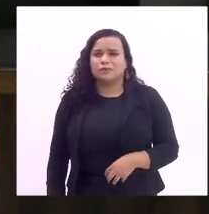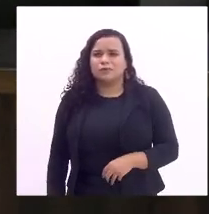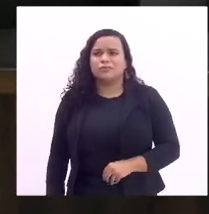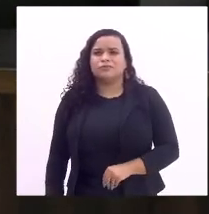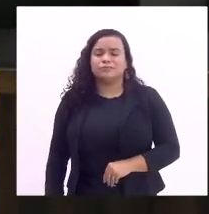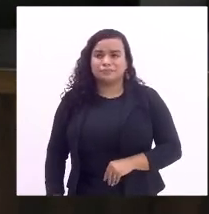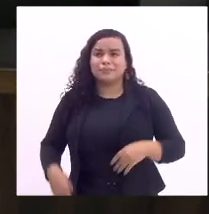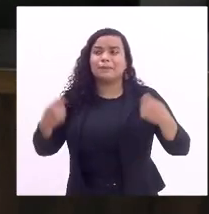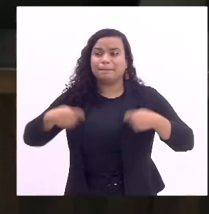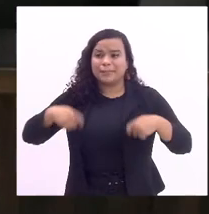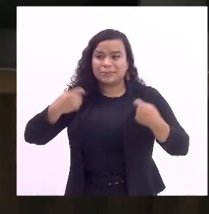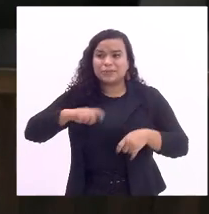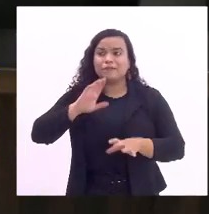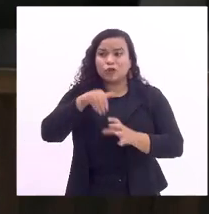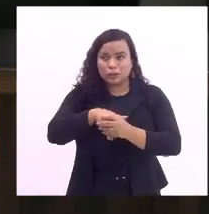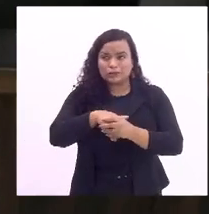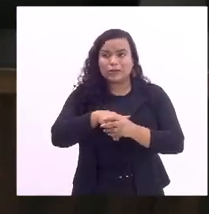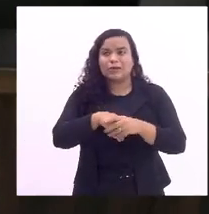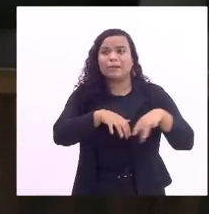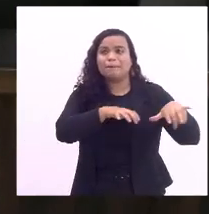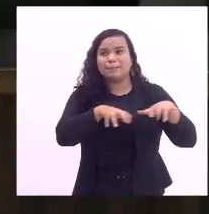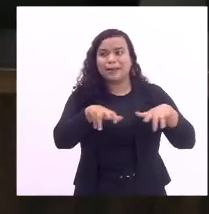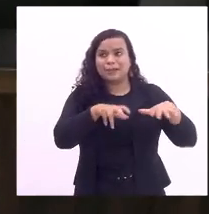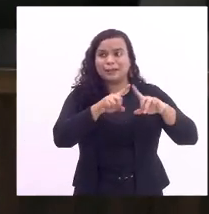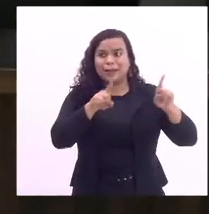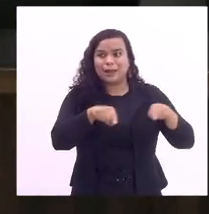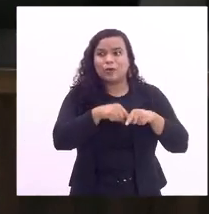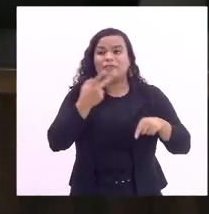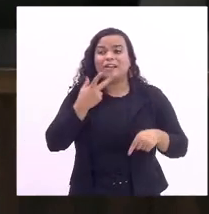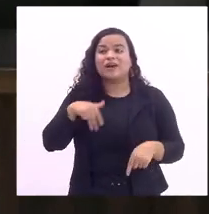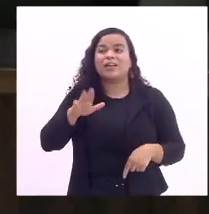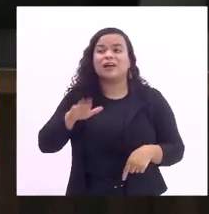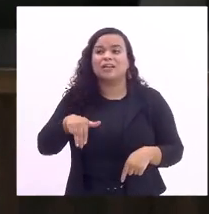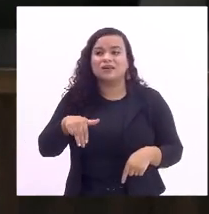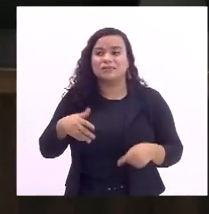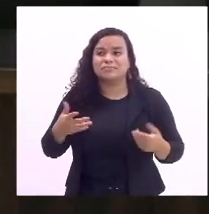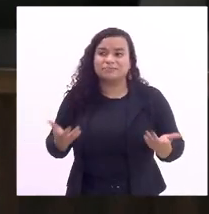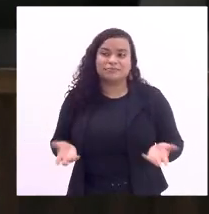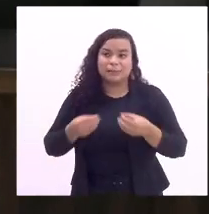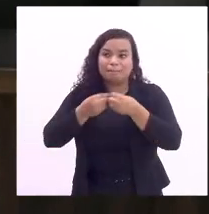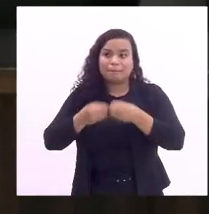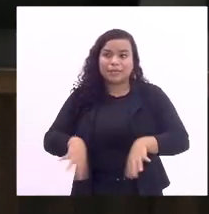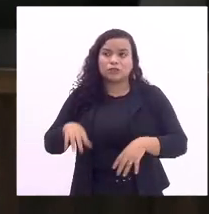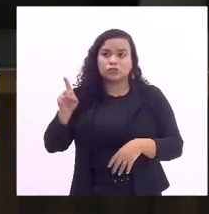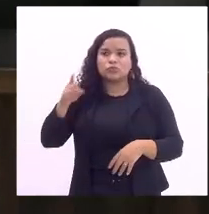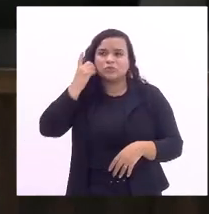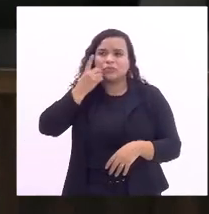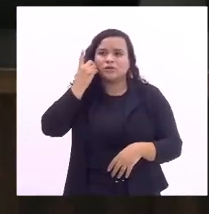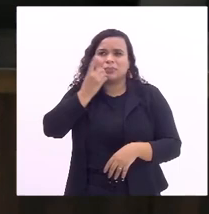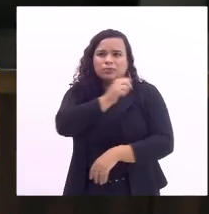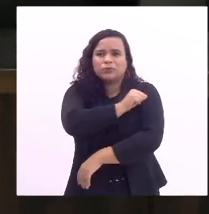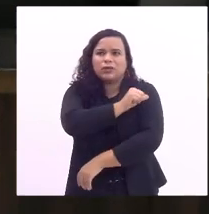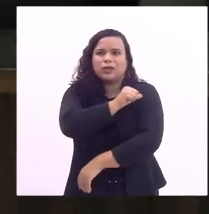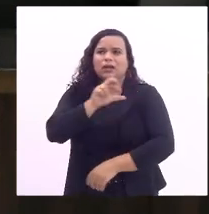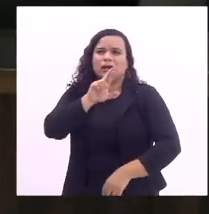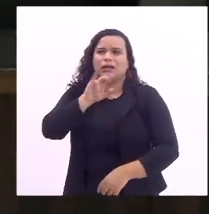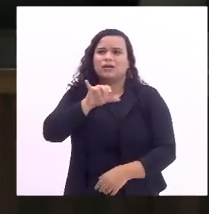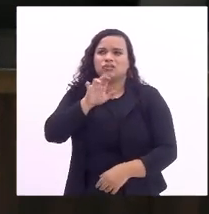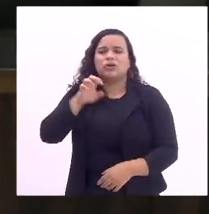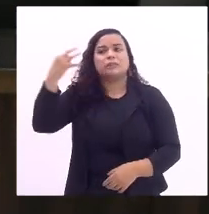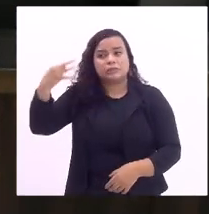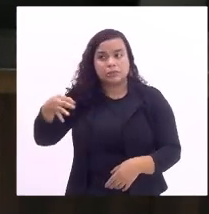vai ter que votar no painel e dizer em quem vota. Sem prejuízo, a deputada enfermeira Rejane também está certa.